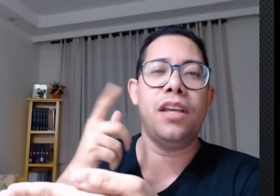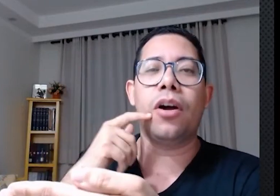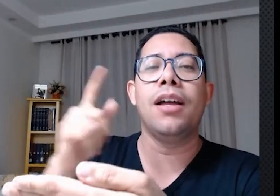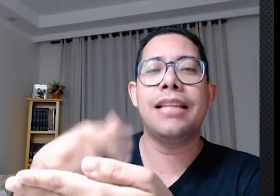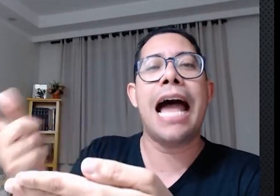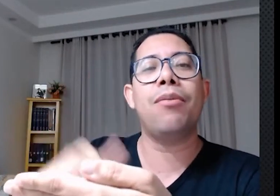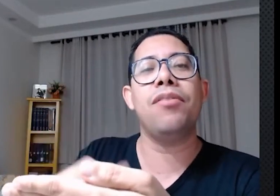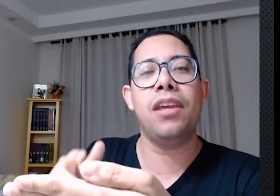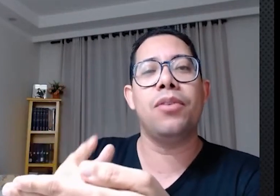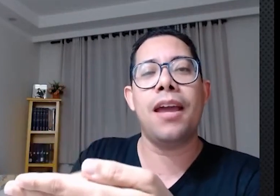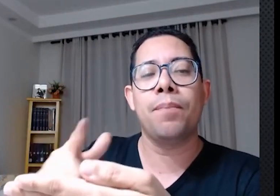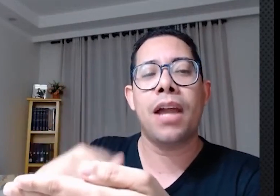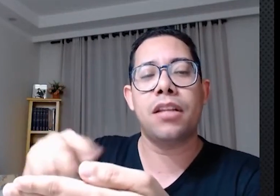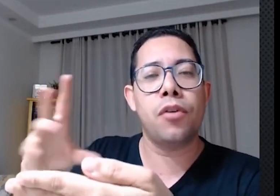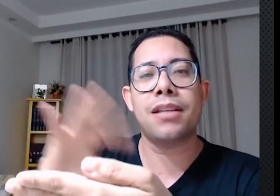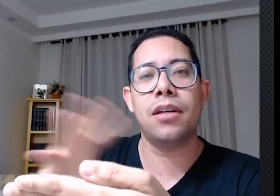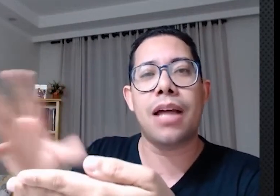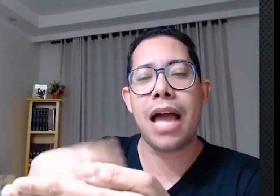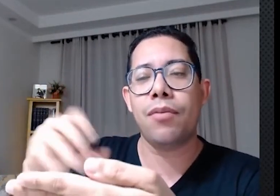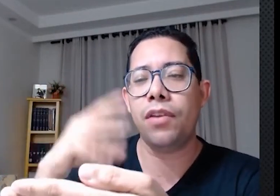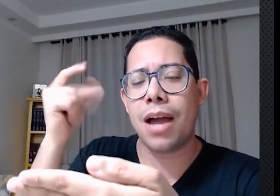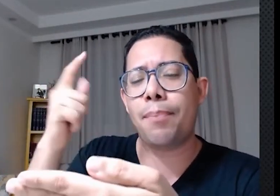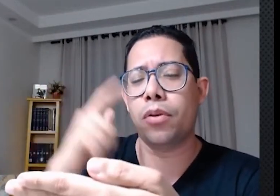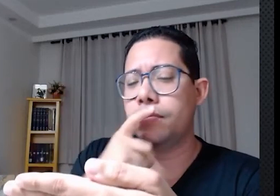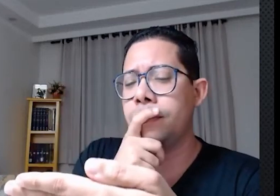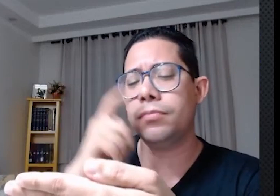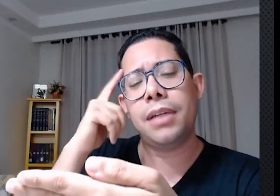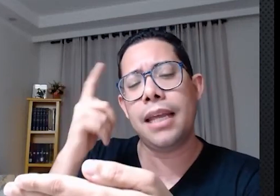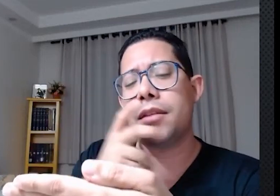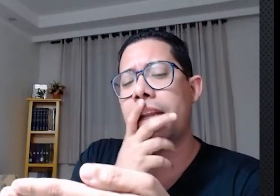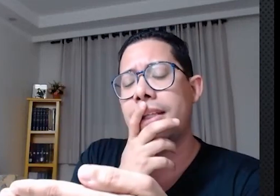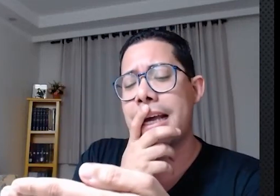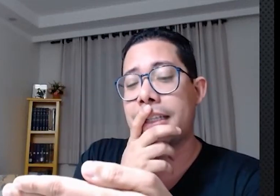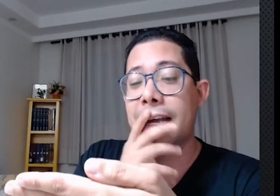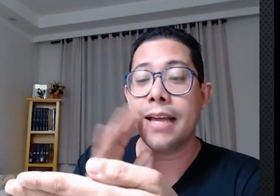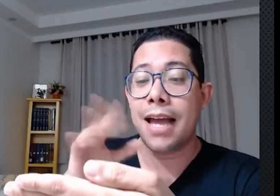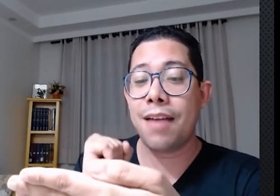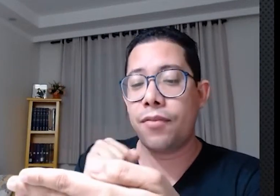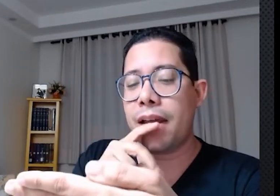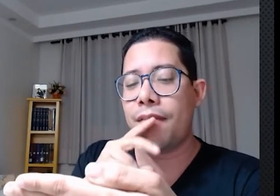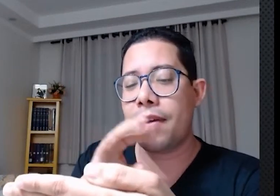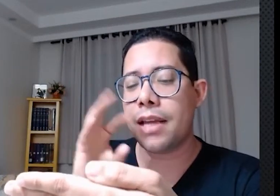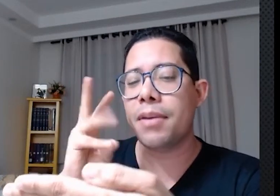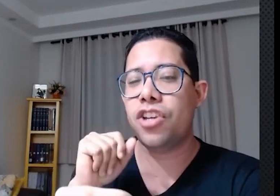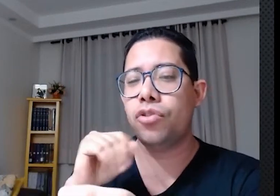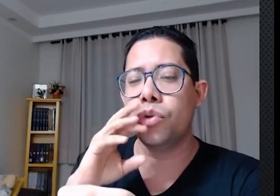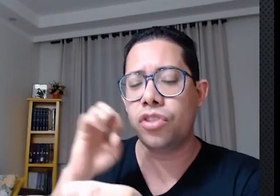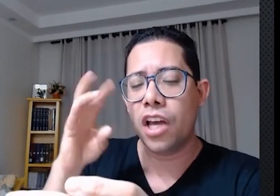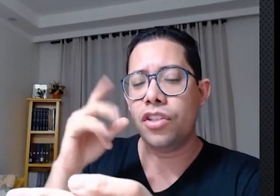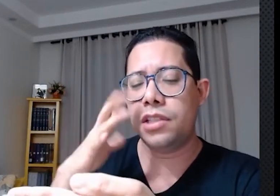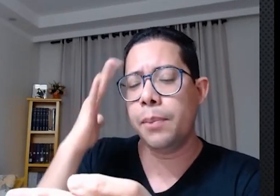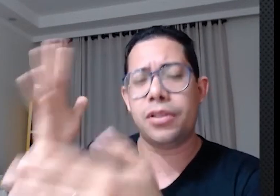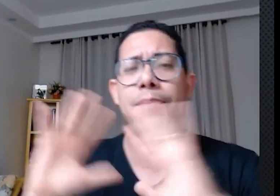Dos vinhos, ó, da água em vinho, né? A transformação da água em vinho. Pronto. Beleza. Tá. Vai falar até a mãe de